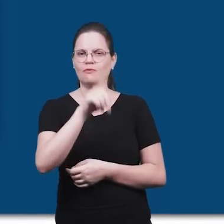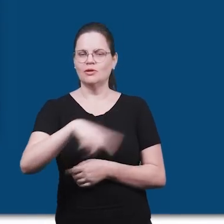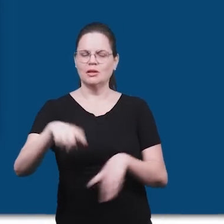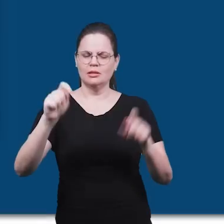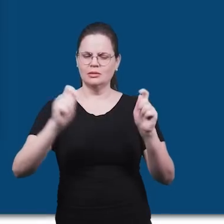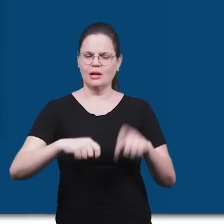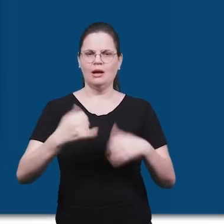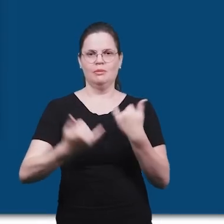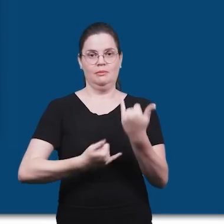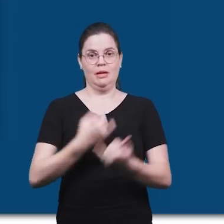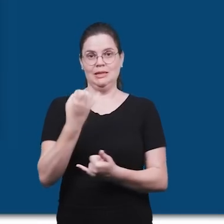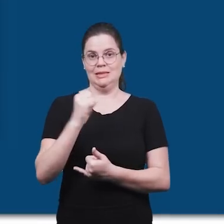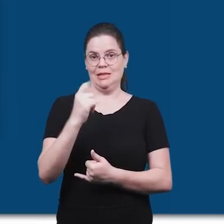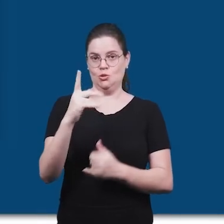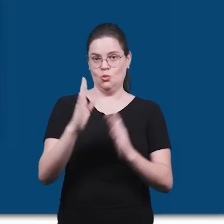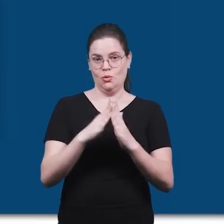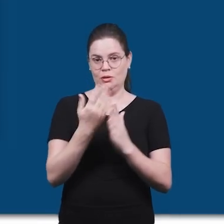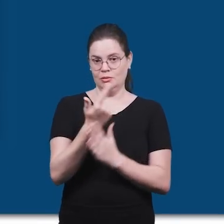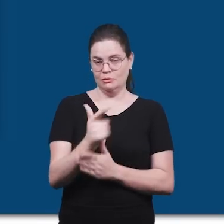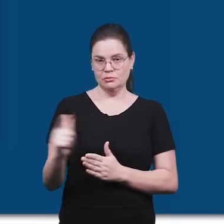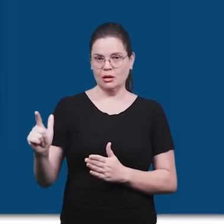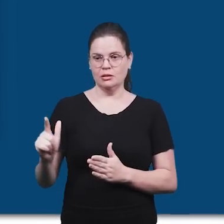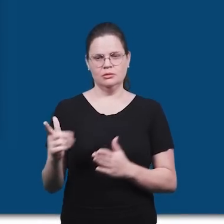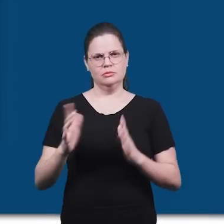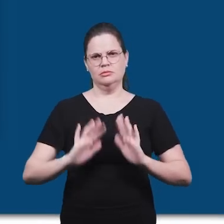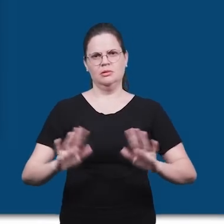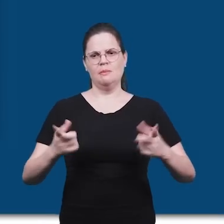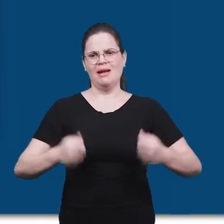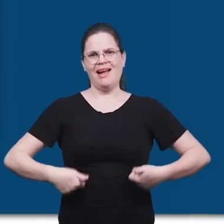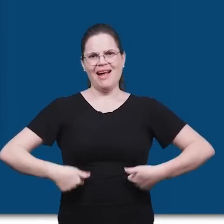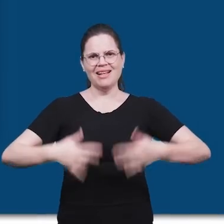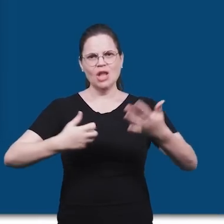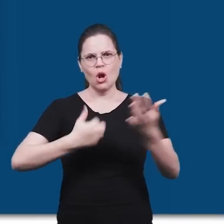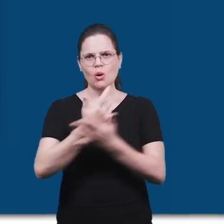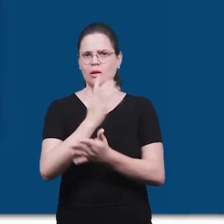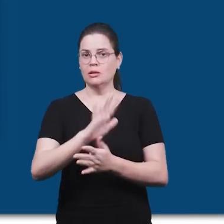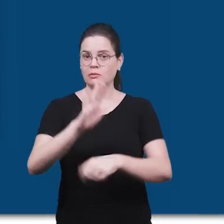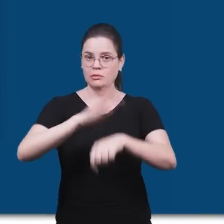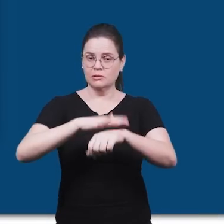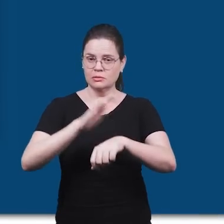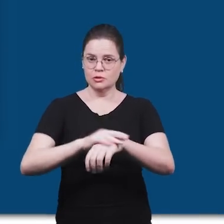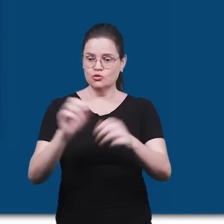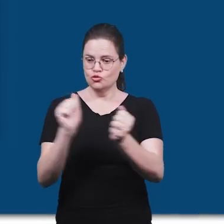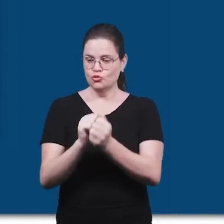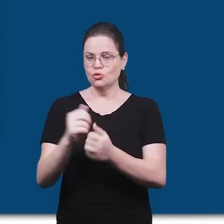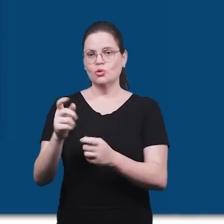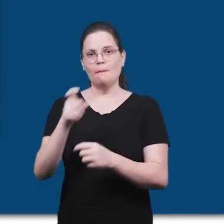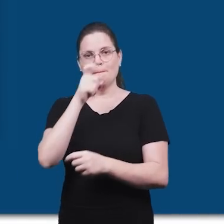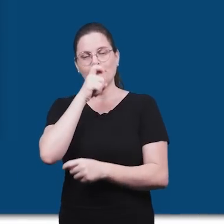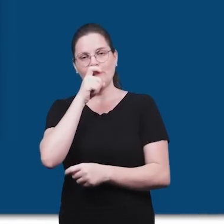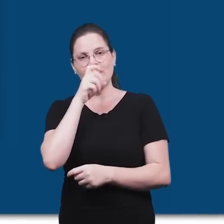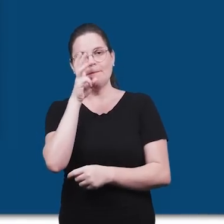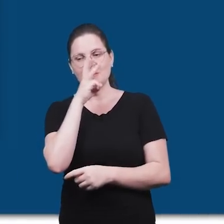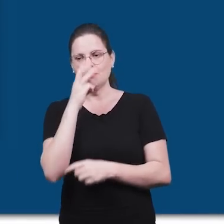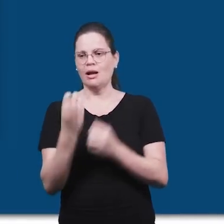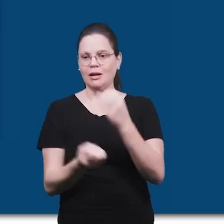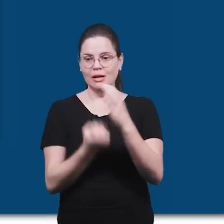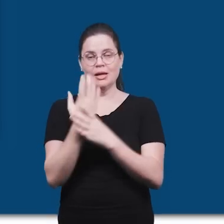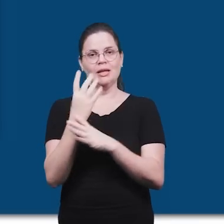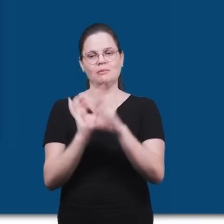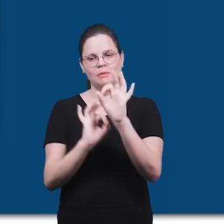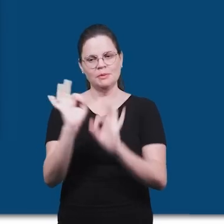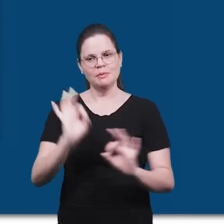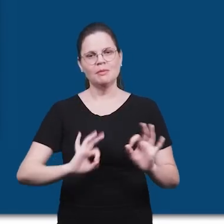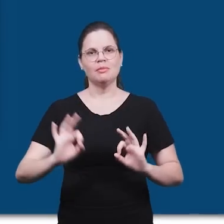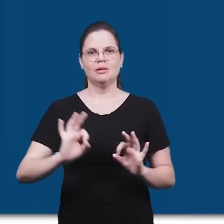vocês brincarem. E se não tem na sua casa, não precisa gastar dinheiro. Cria um jogo com o papai e a mamãe para vocês